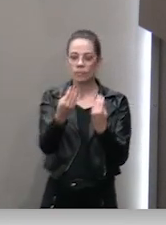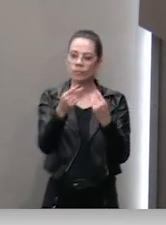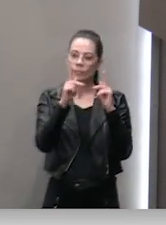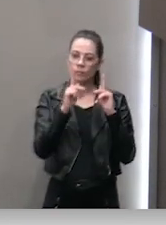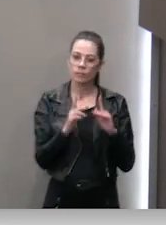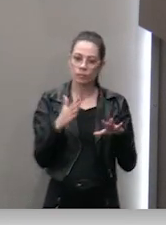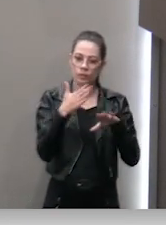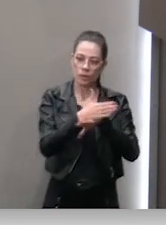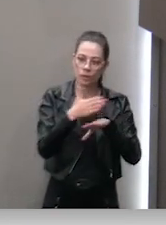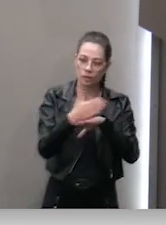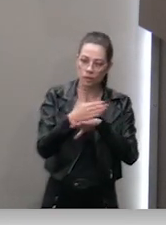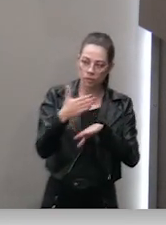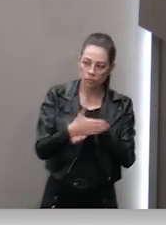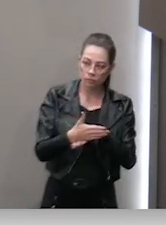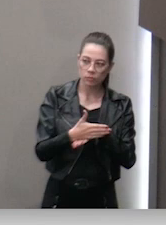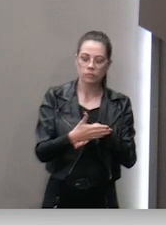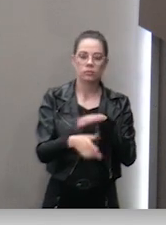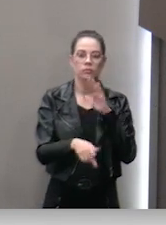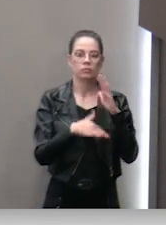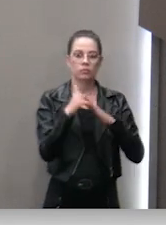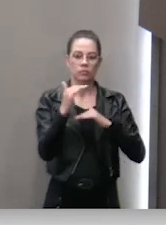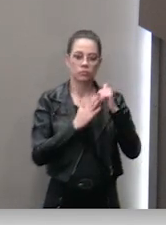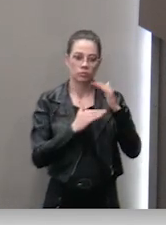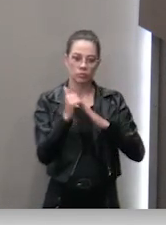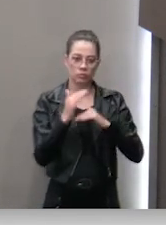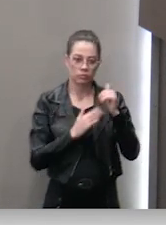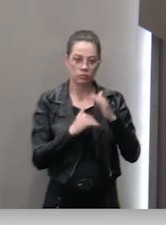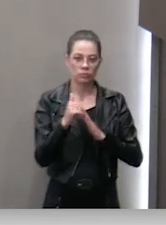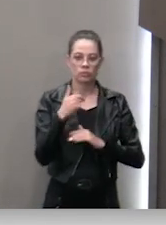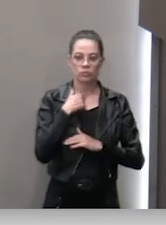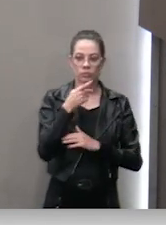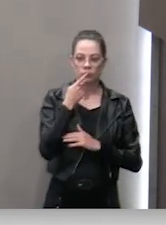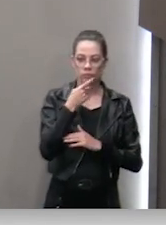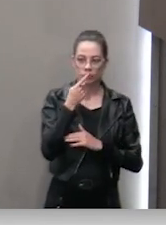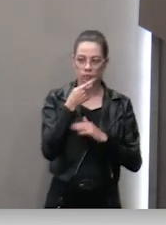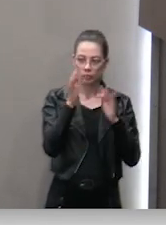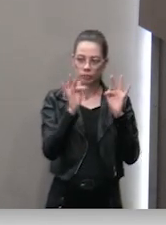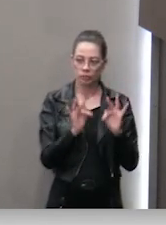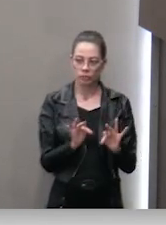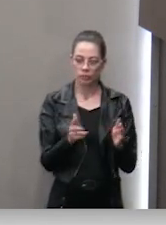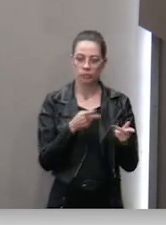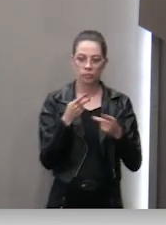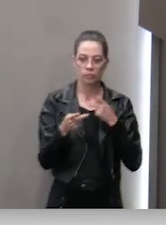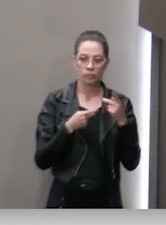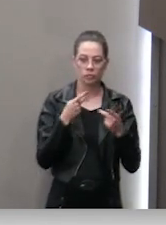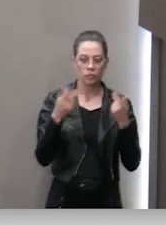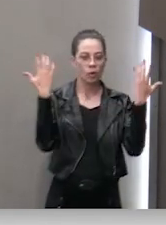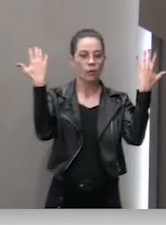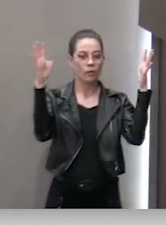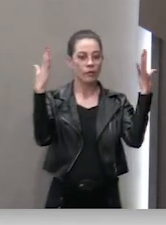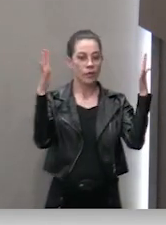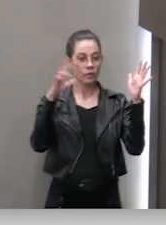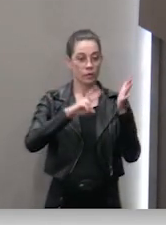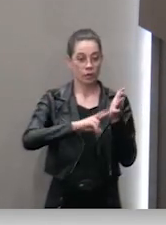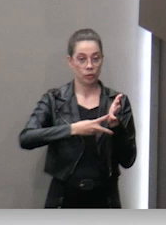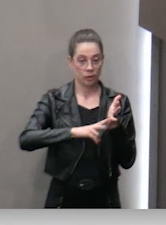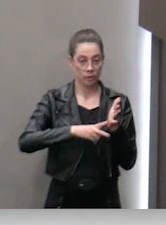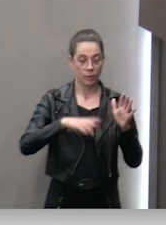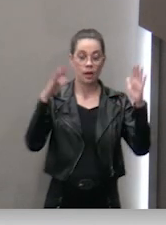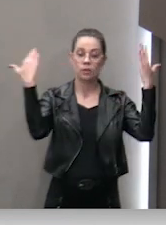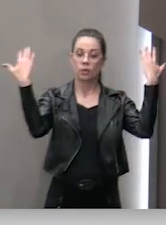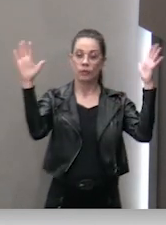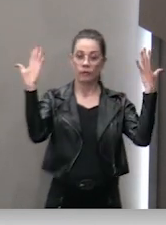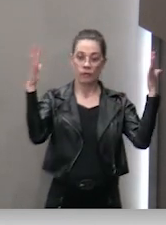passaram, muitas pessoas que construíram. E eu finalizo a minha fala dizendo: viva o Simpasso!